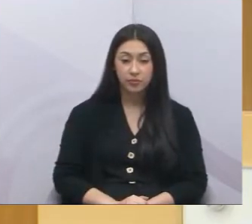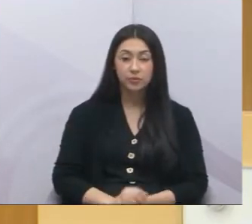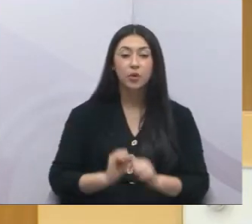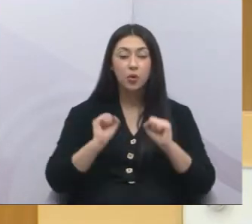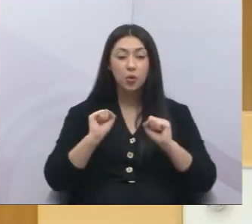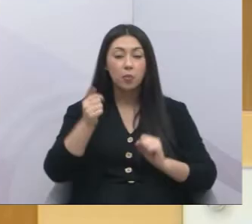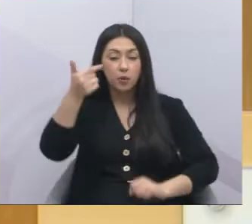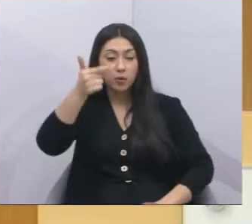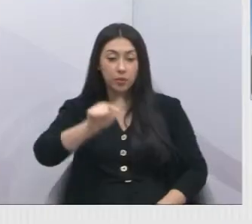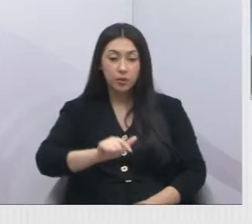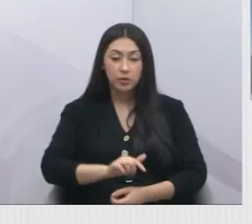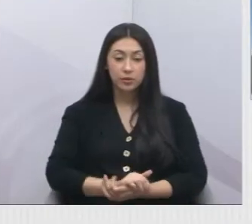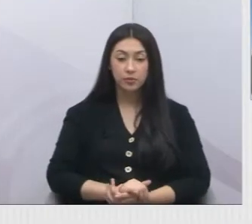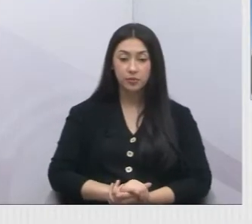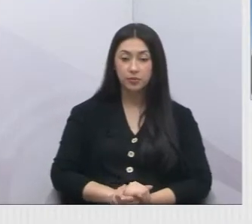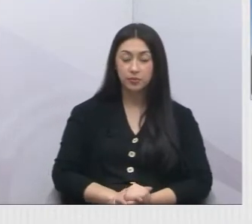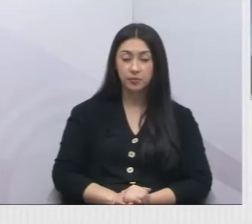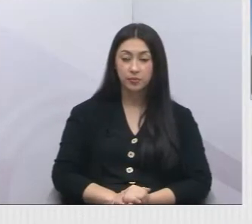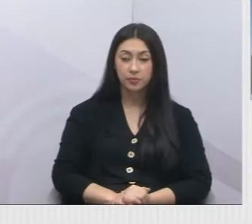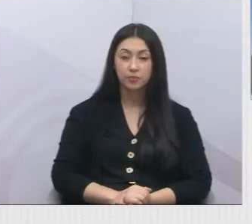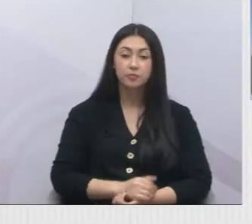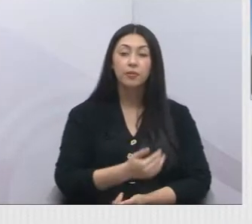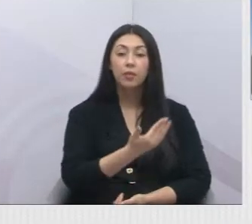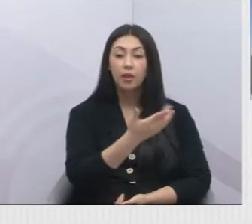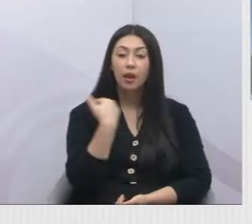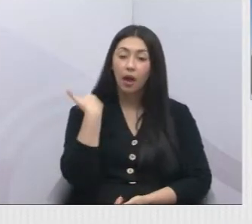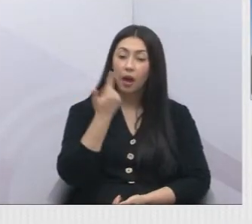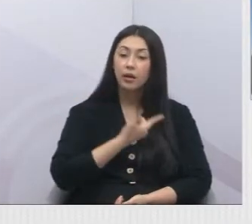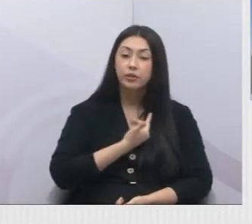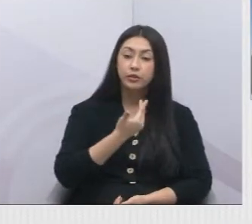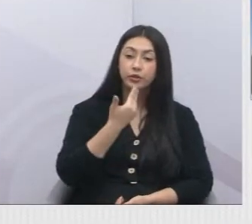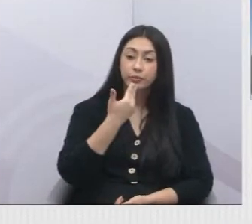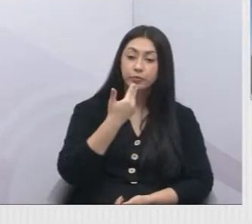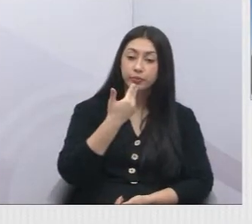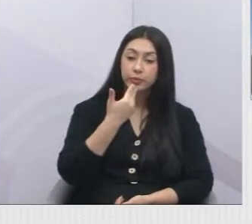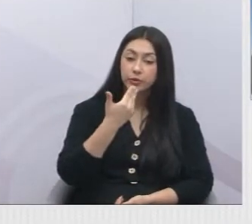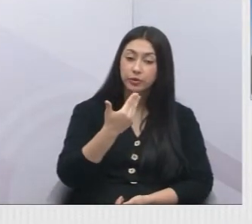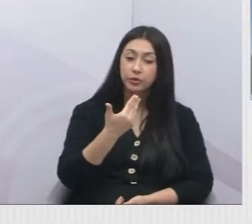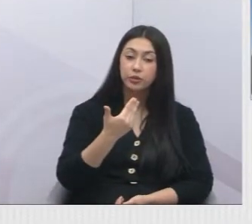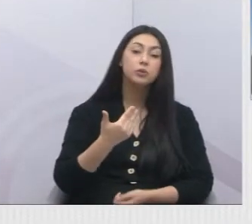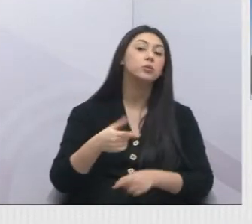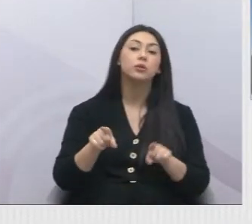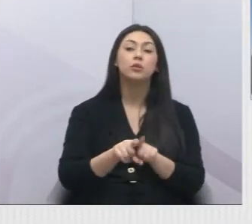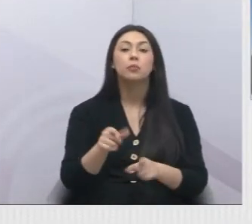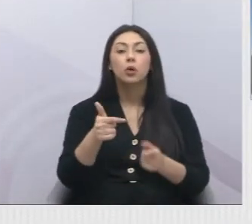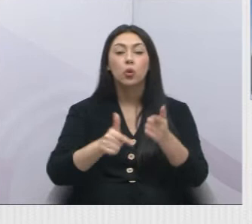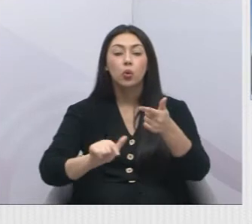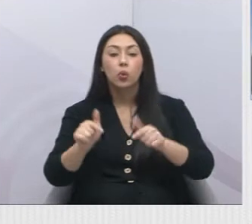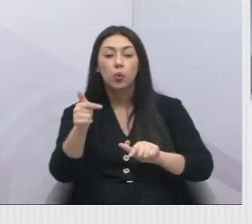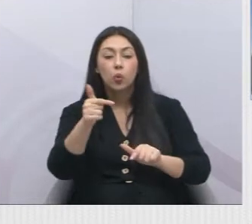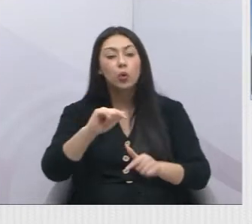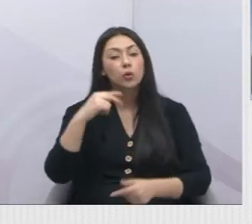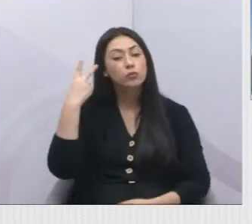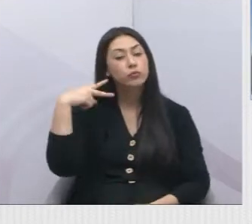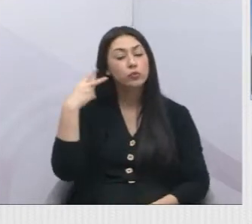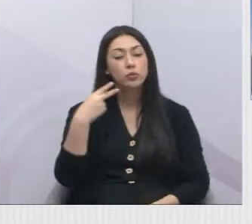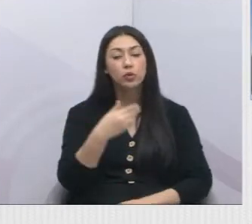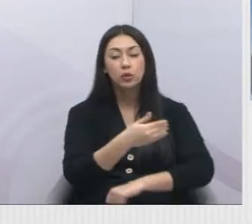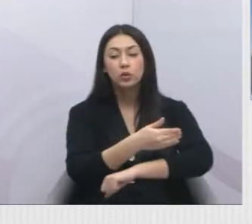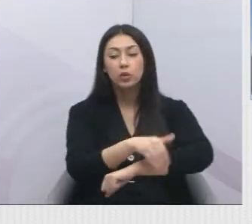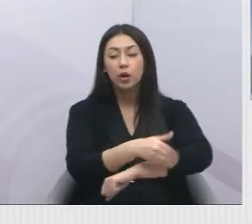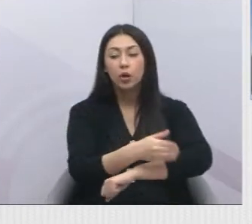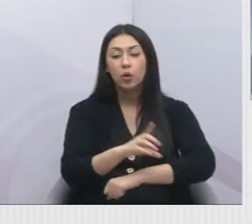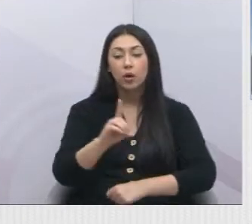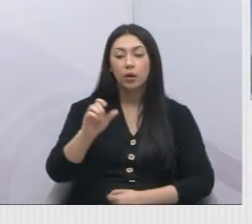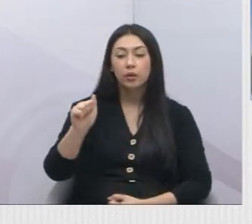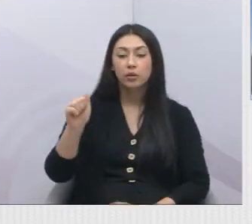Pode ir para o próximo, por favor. Aí nós solicitamos mais vereadores, também já solicitou na Avenida das